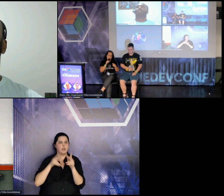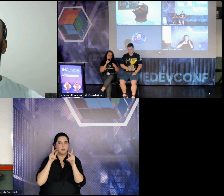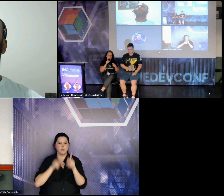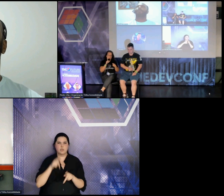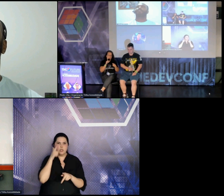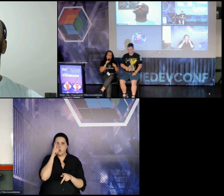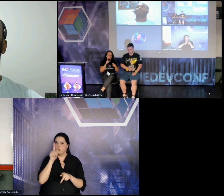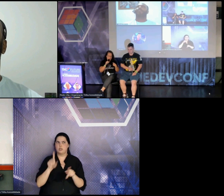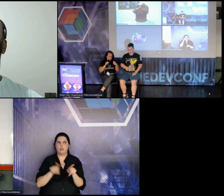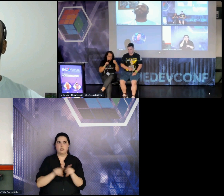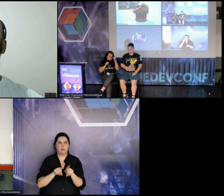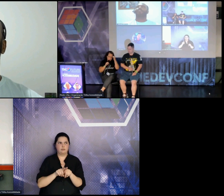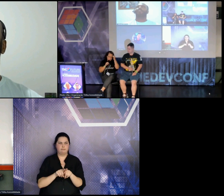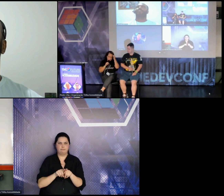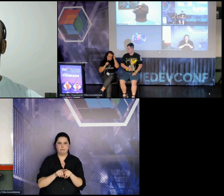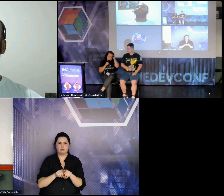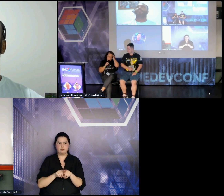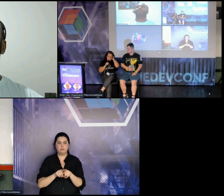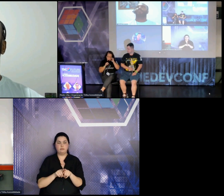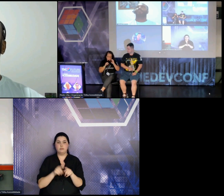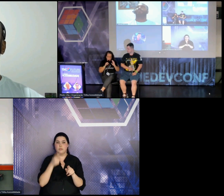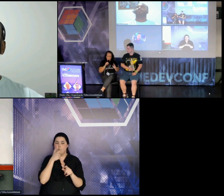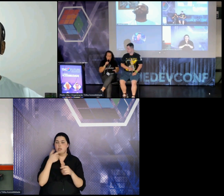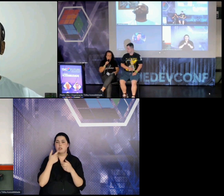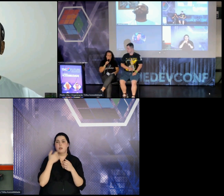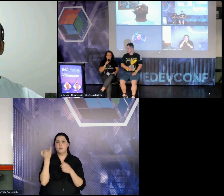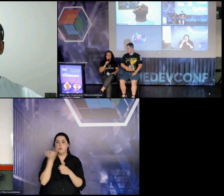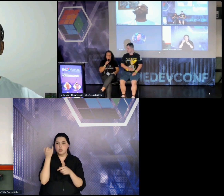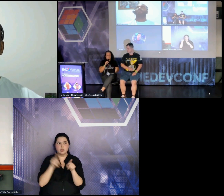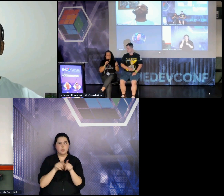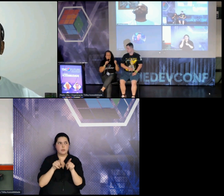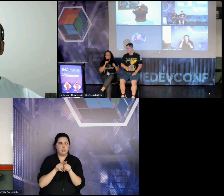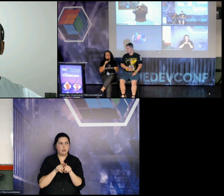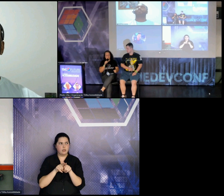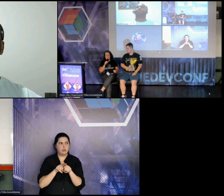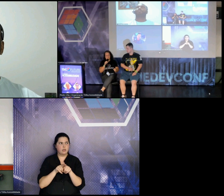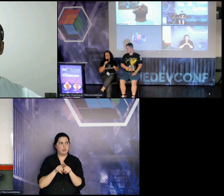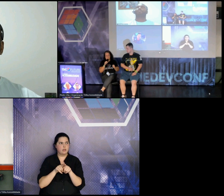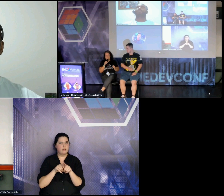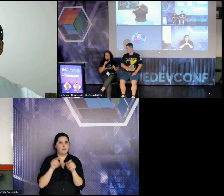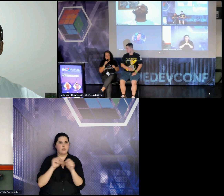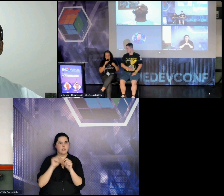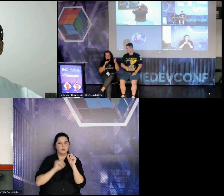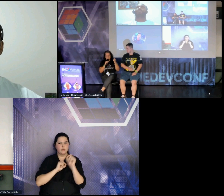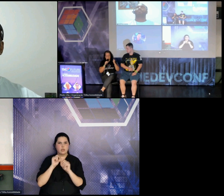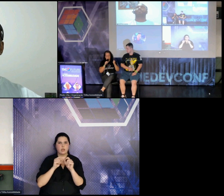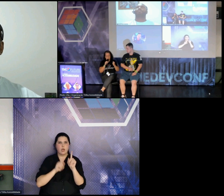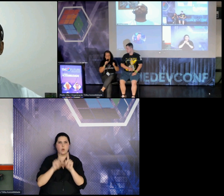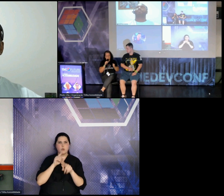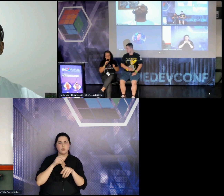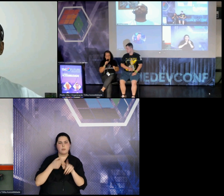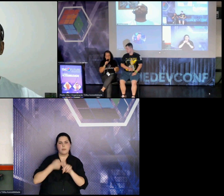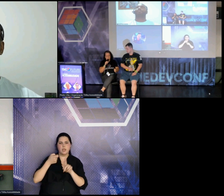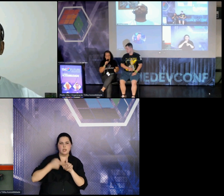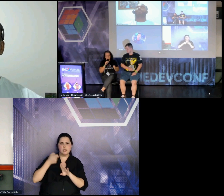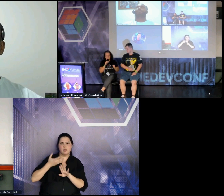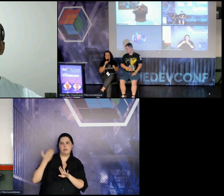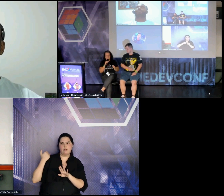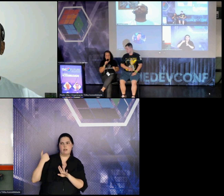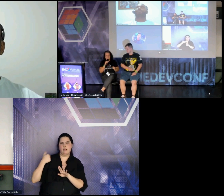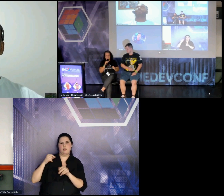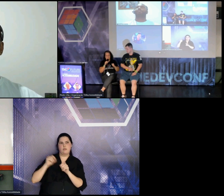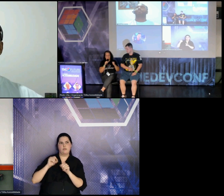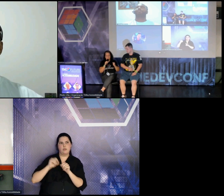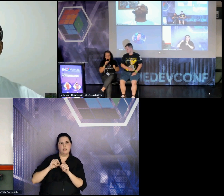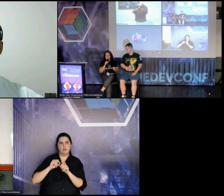Gera uma barreira. É isso então, mesmo. Assim, é muito importante isso. Uma coisa que a gente fez alguns meses atrás, ali na